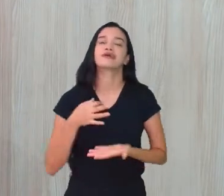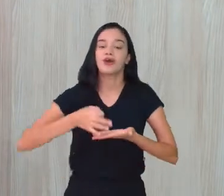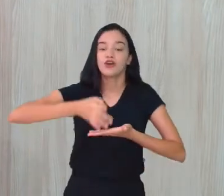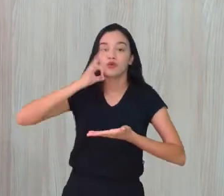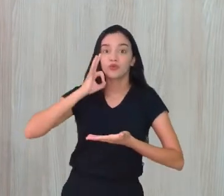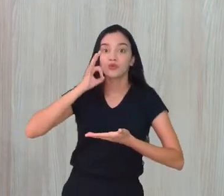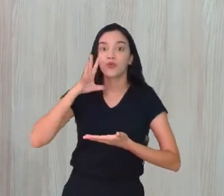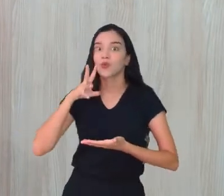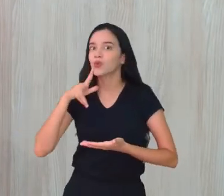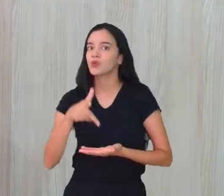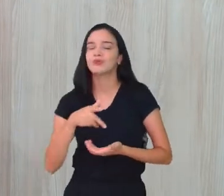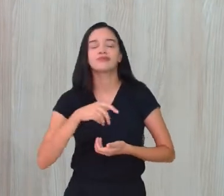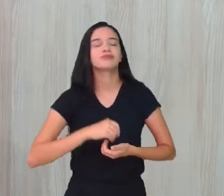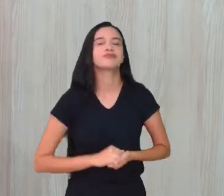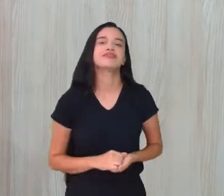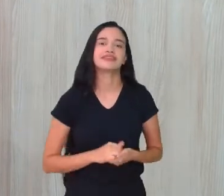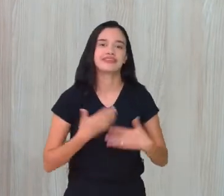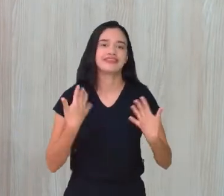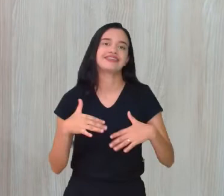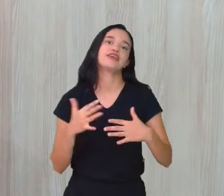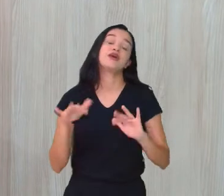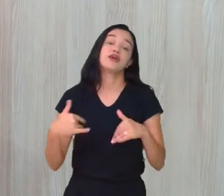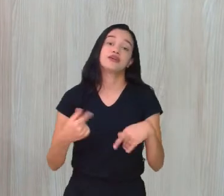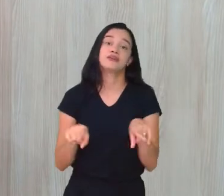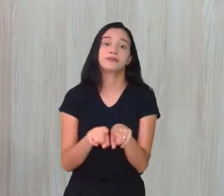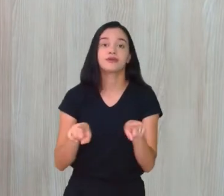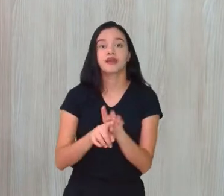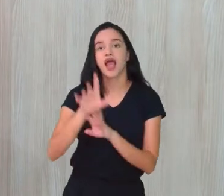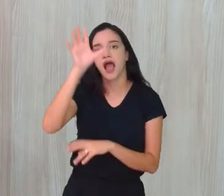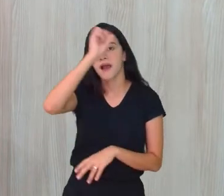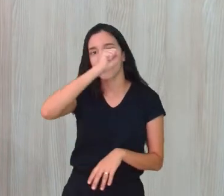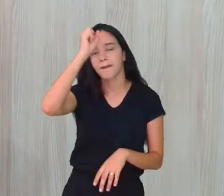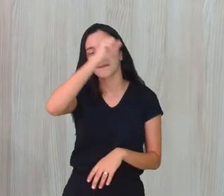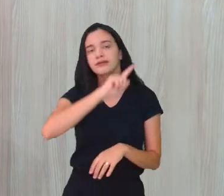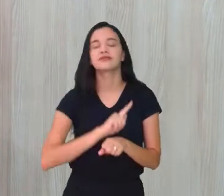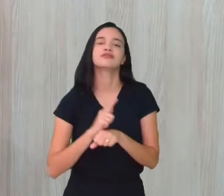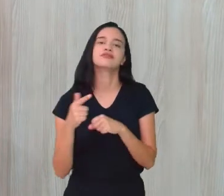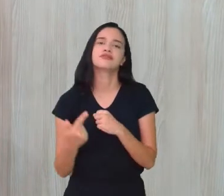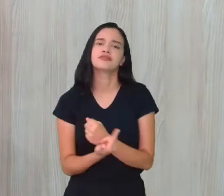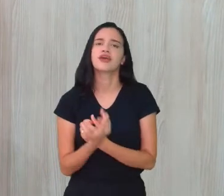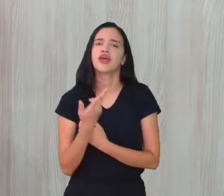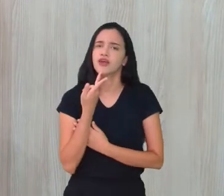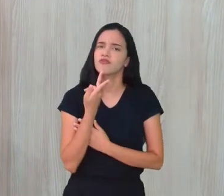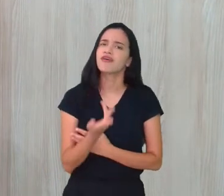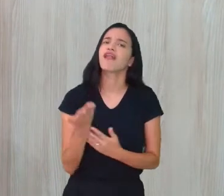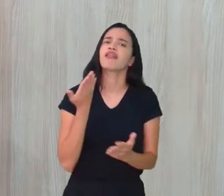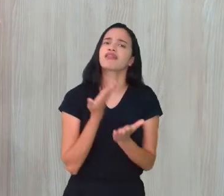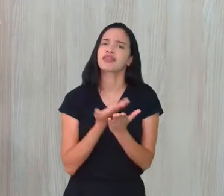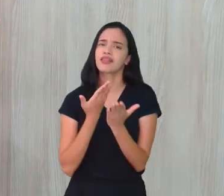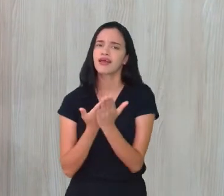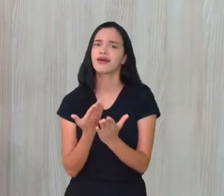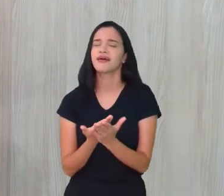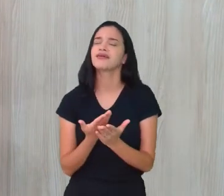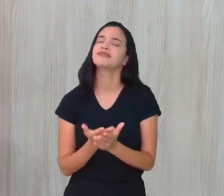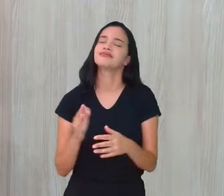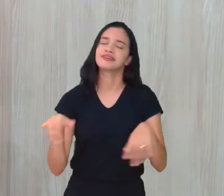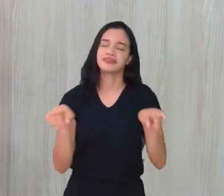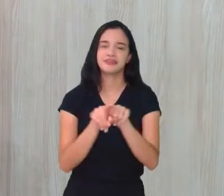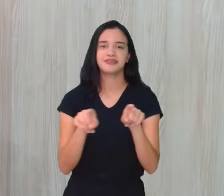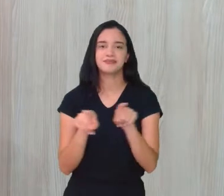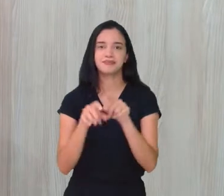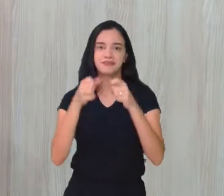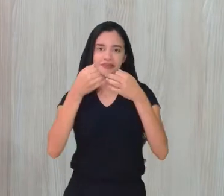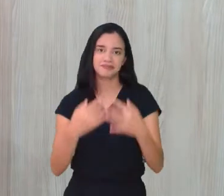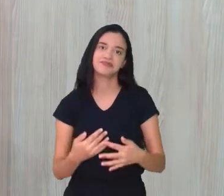meu cafezinho, Eita. aprendi aqui geografia, ainda até falei na aula, tá vendo? Professor. Olha.